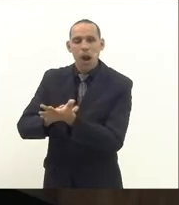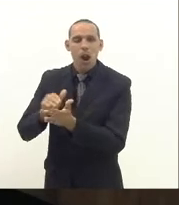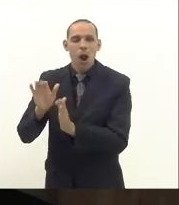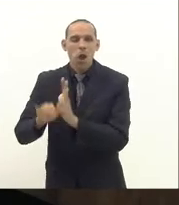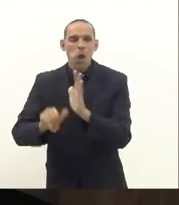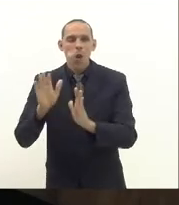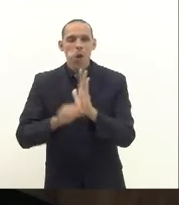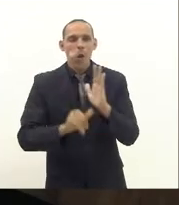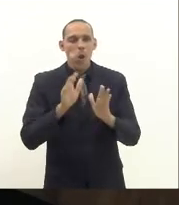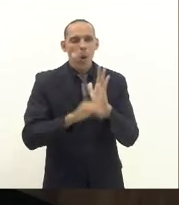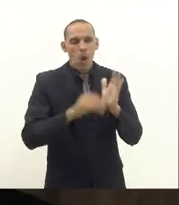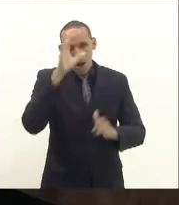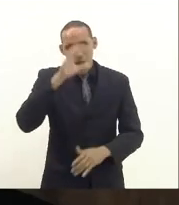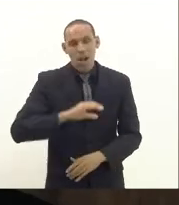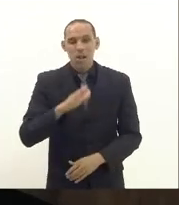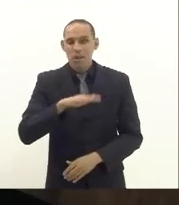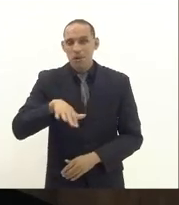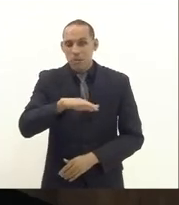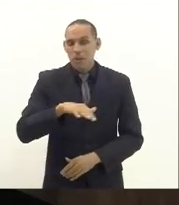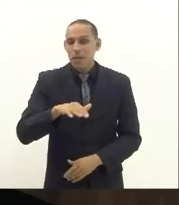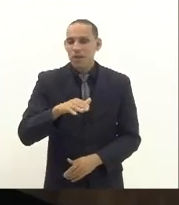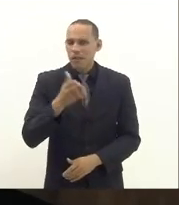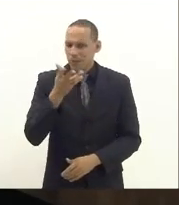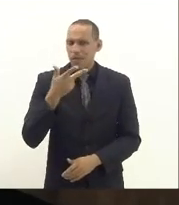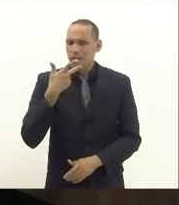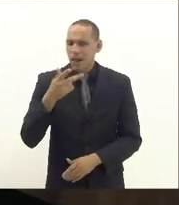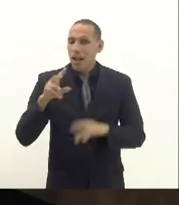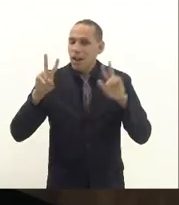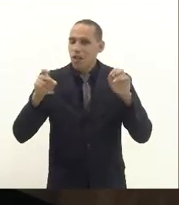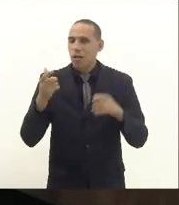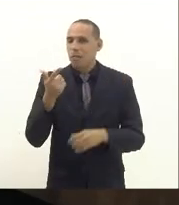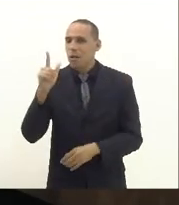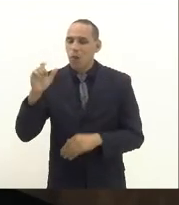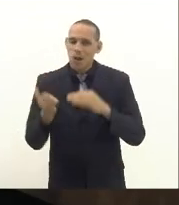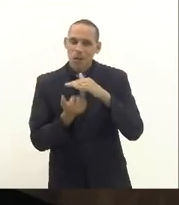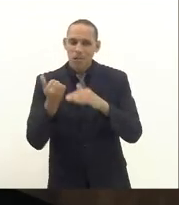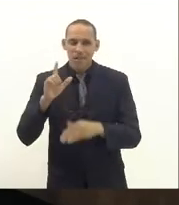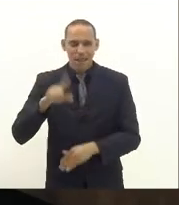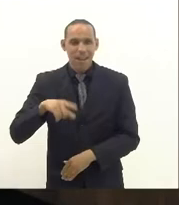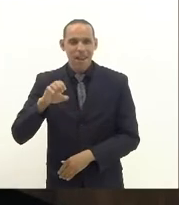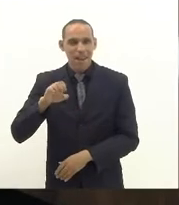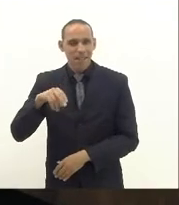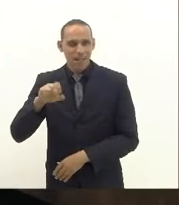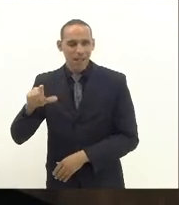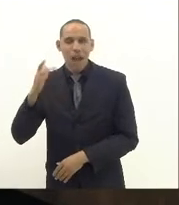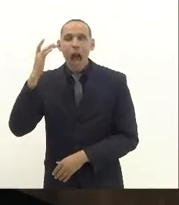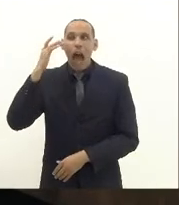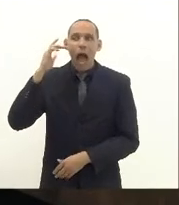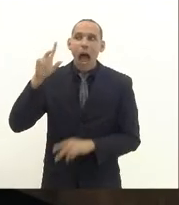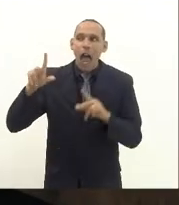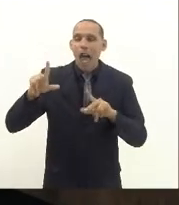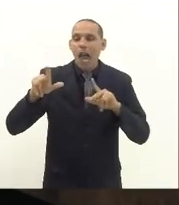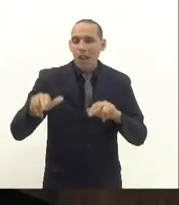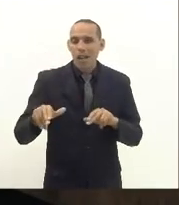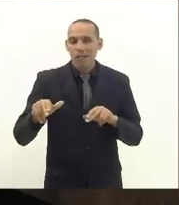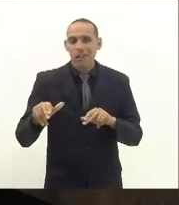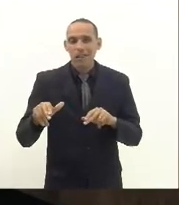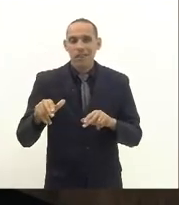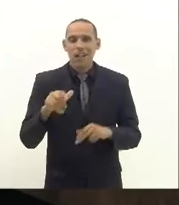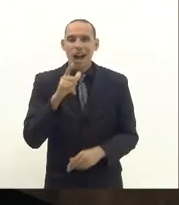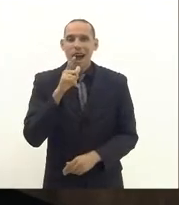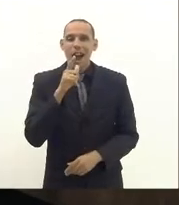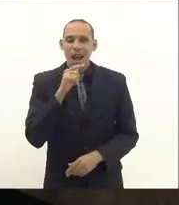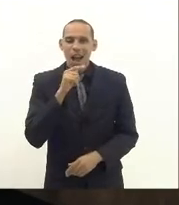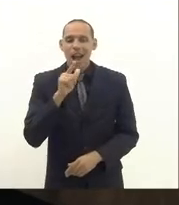quando só fez aquela fala sobre anel eu imaginei que eu só tava fazendo alguma coisa similar ao que já tá fazendo